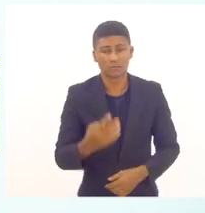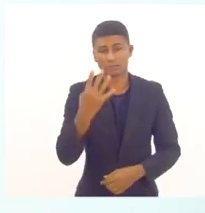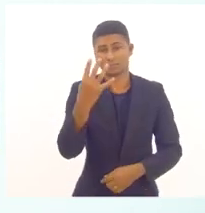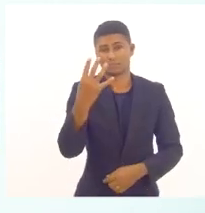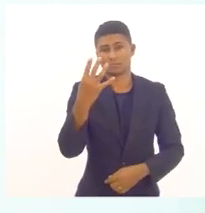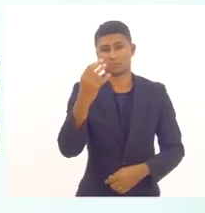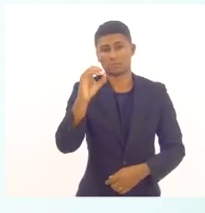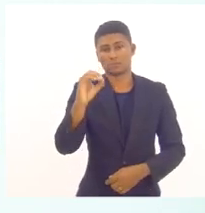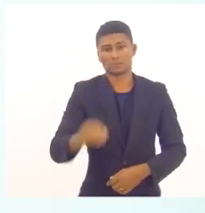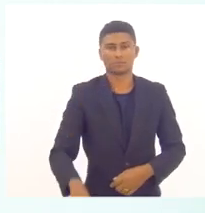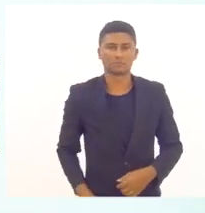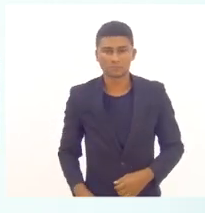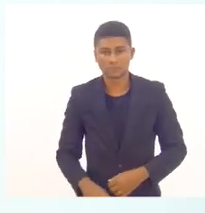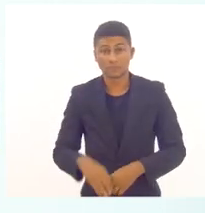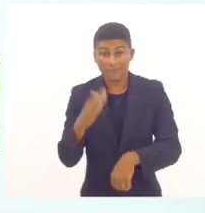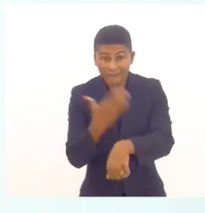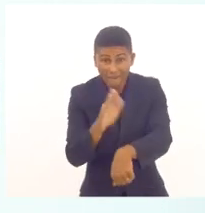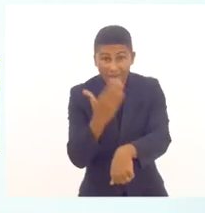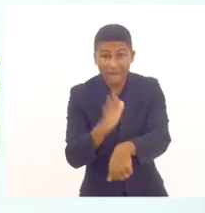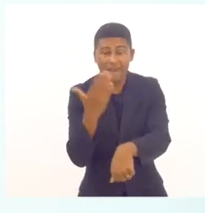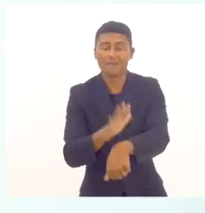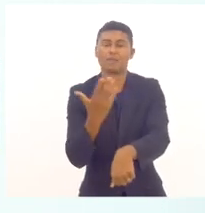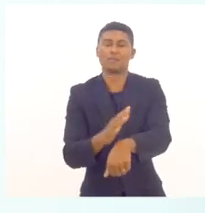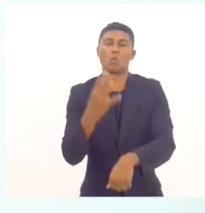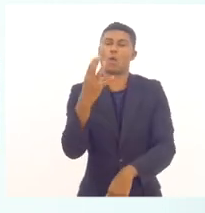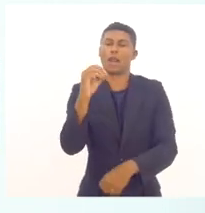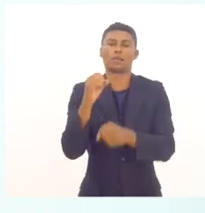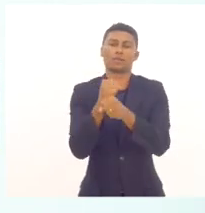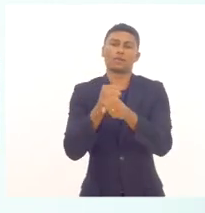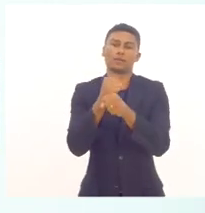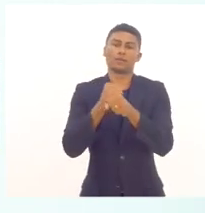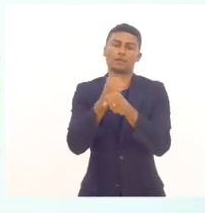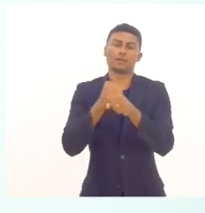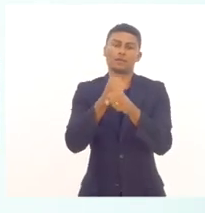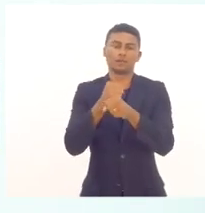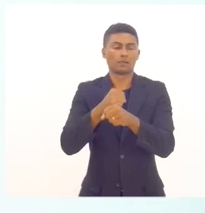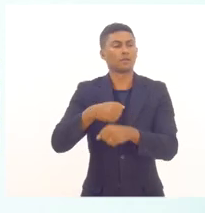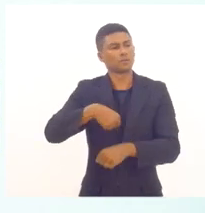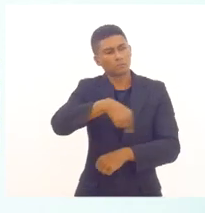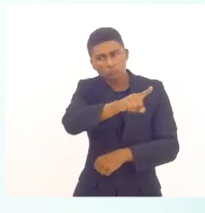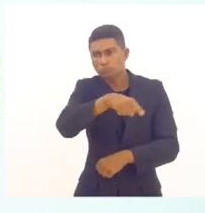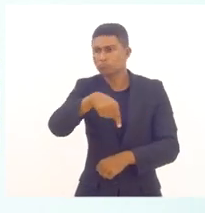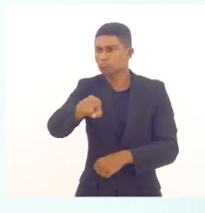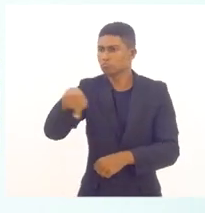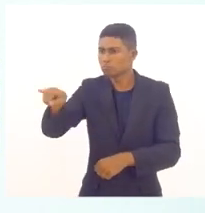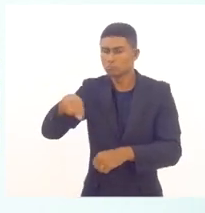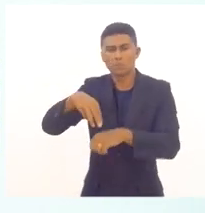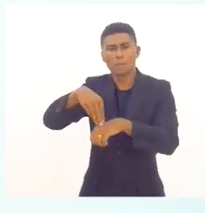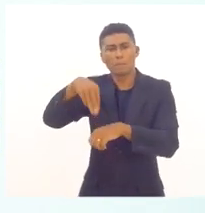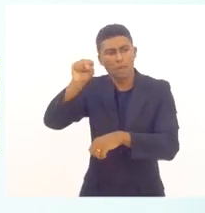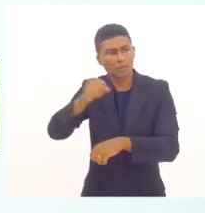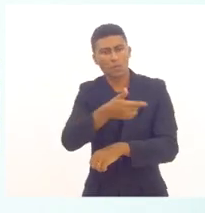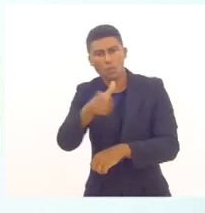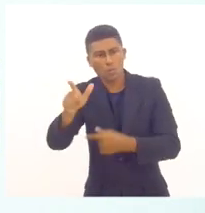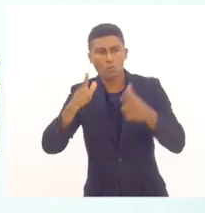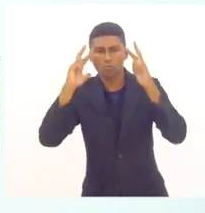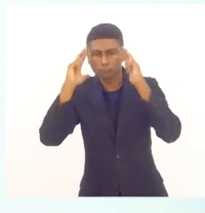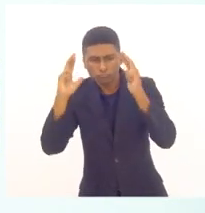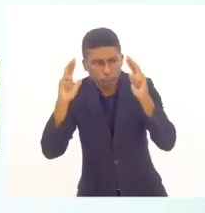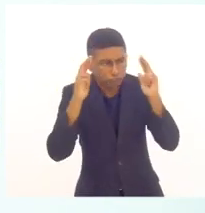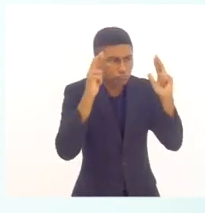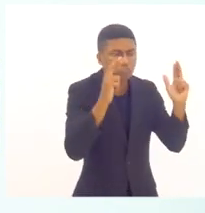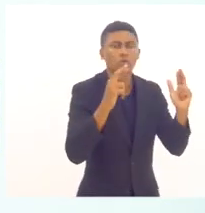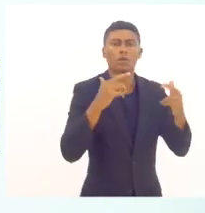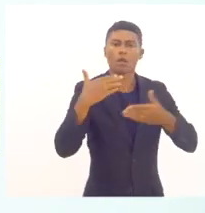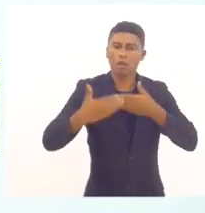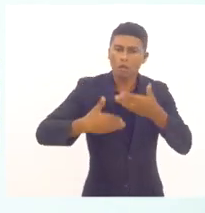disse treinando, indo às rodas, respeitando o mestre, sendo sua discípula, em